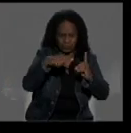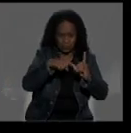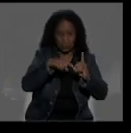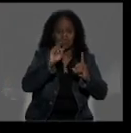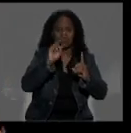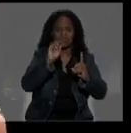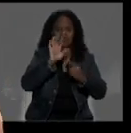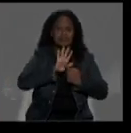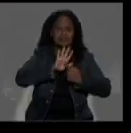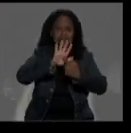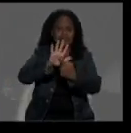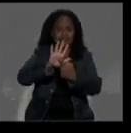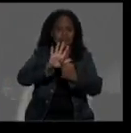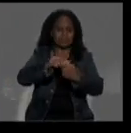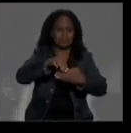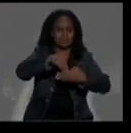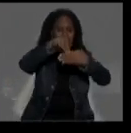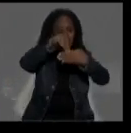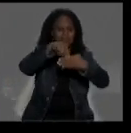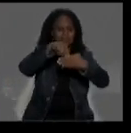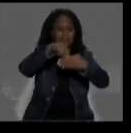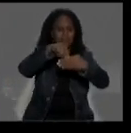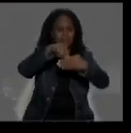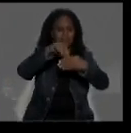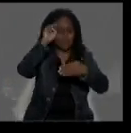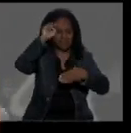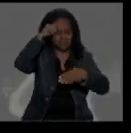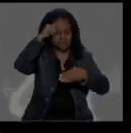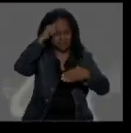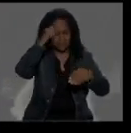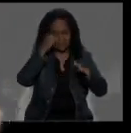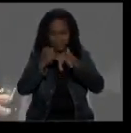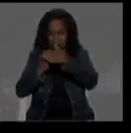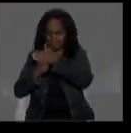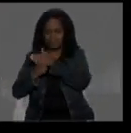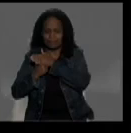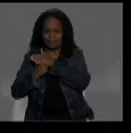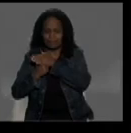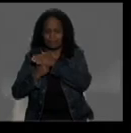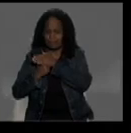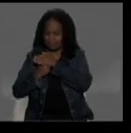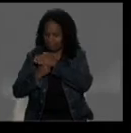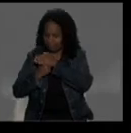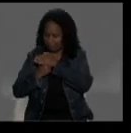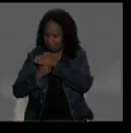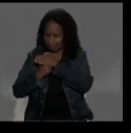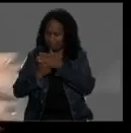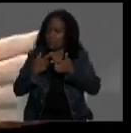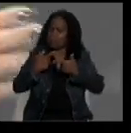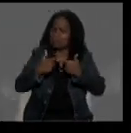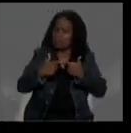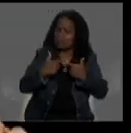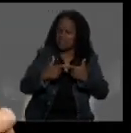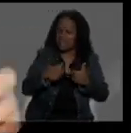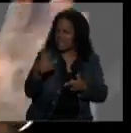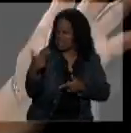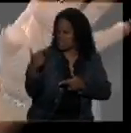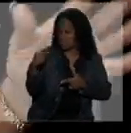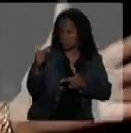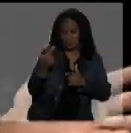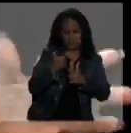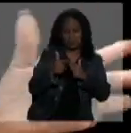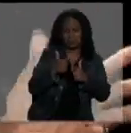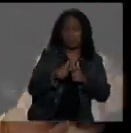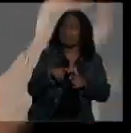sociedade onde as pessoas de destaque, né, por serem negros, elas são isoladas naquele destaque. Então, por isso, as pessoas falam,